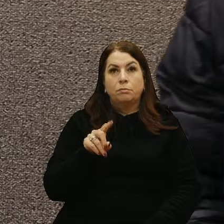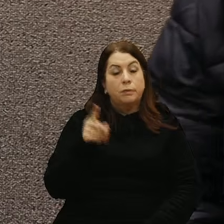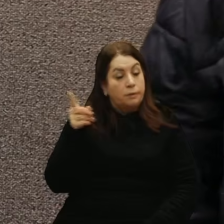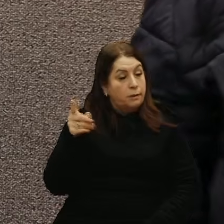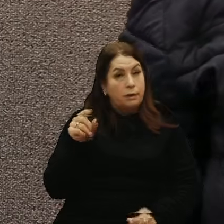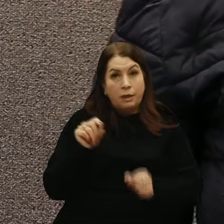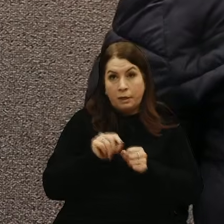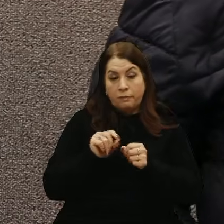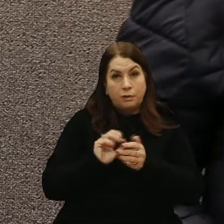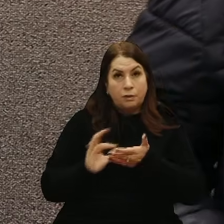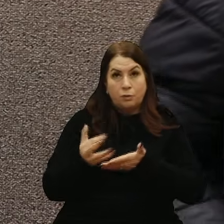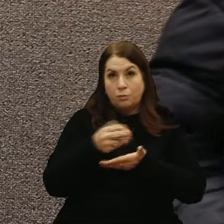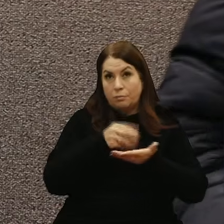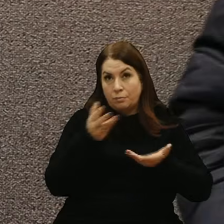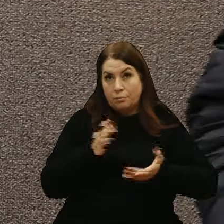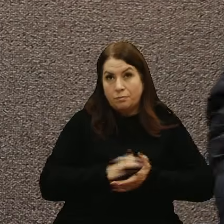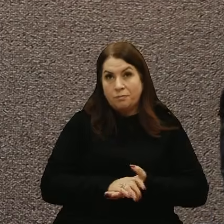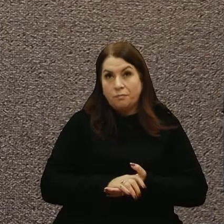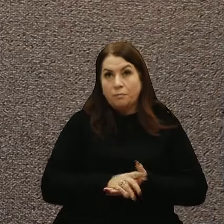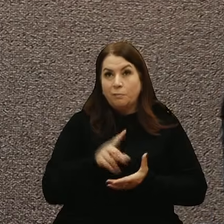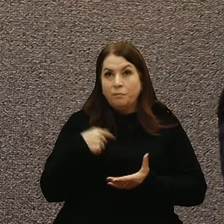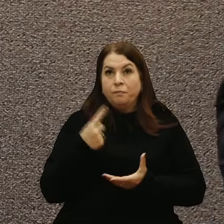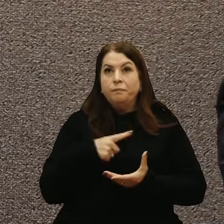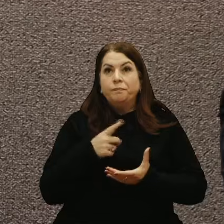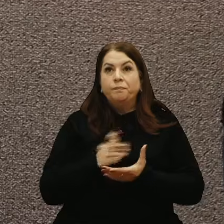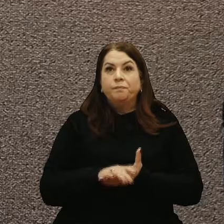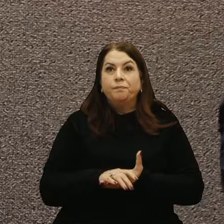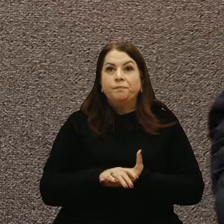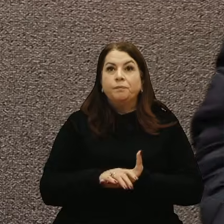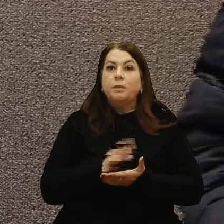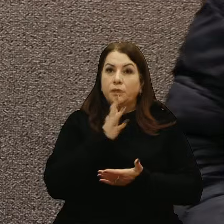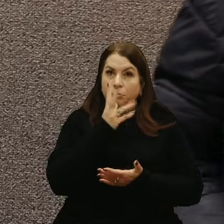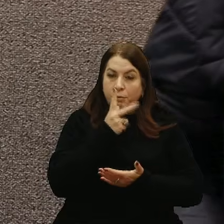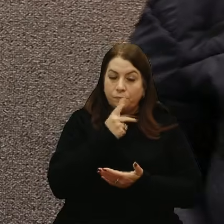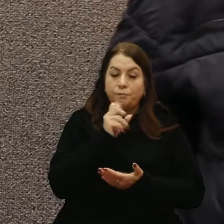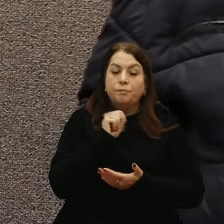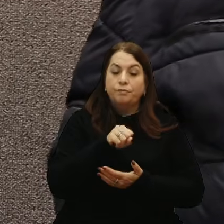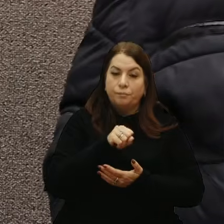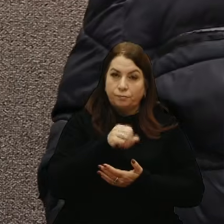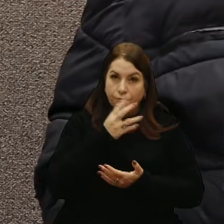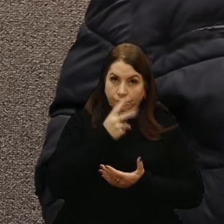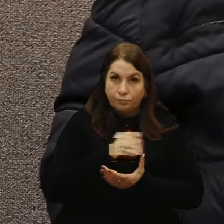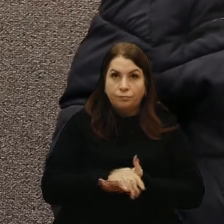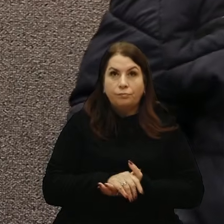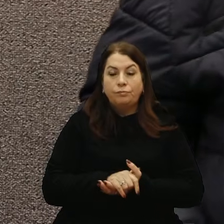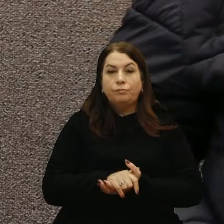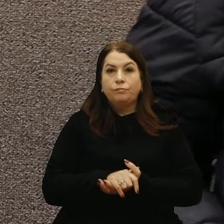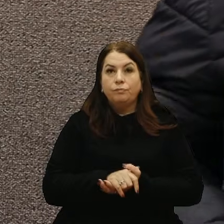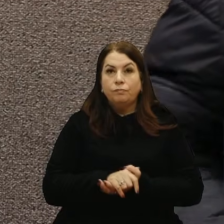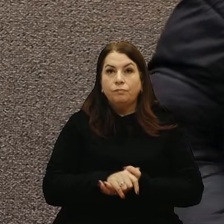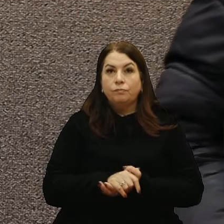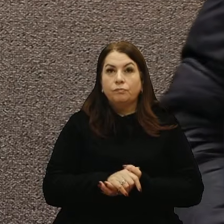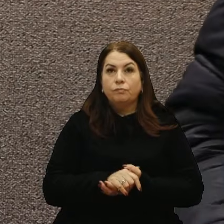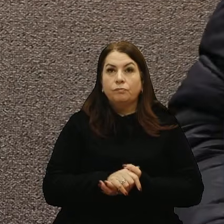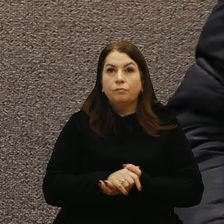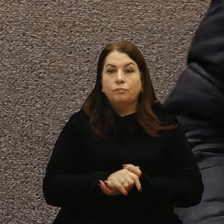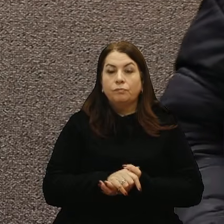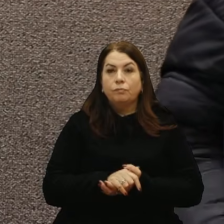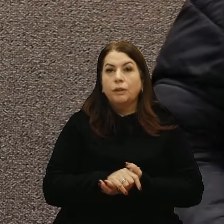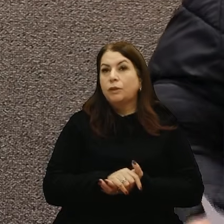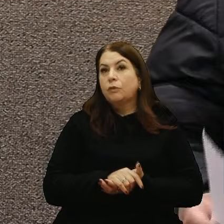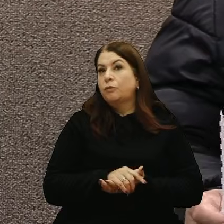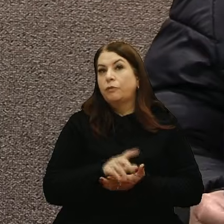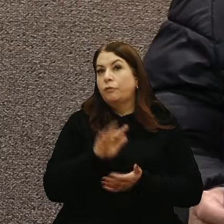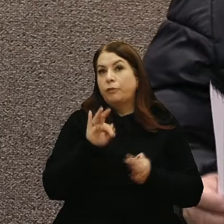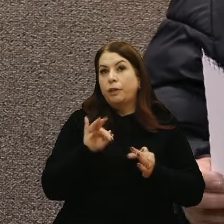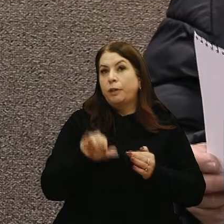Codeca. Sobrou e nós teremos... está demorando? Sim, está demorando. Mas que no final é o melhor